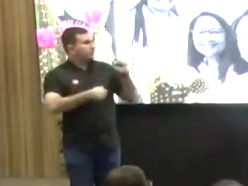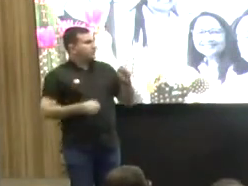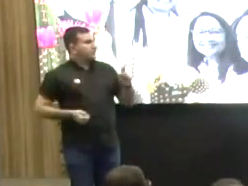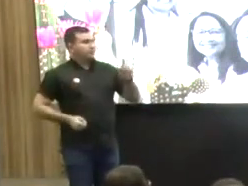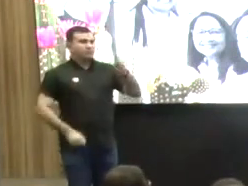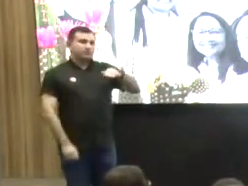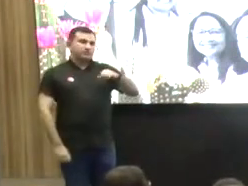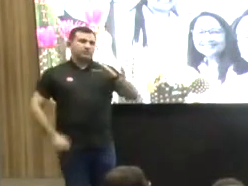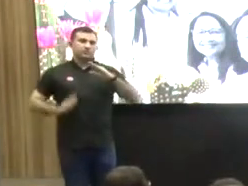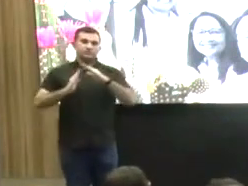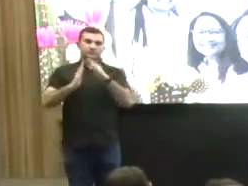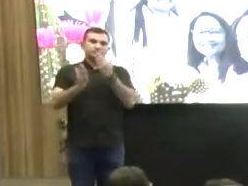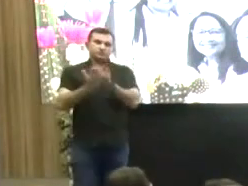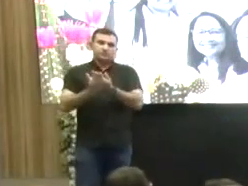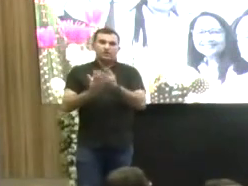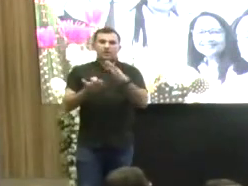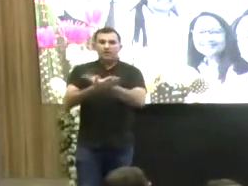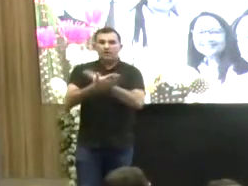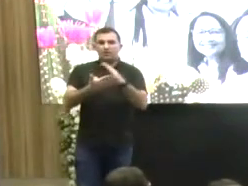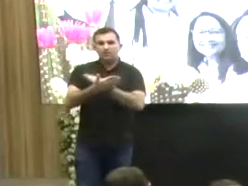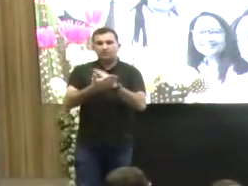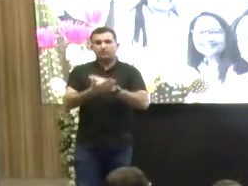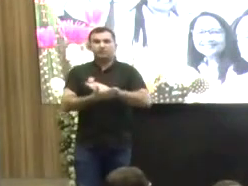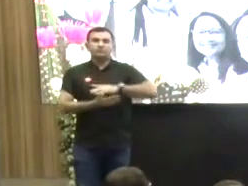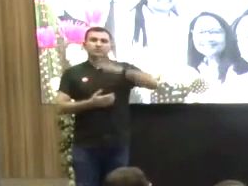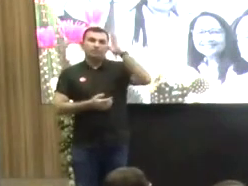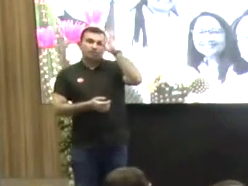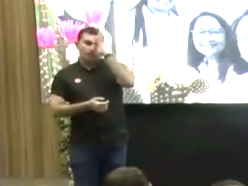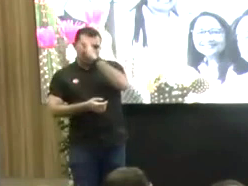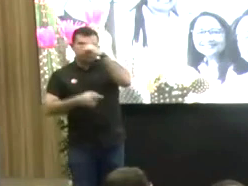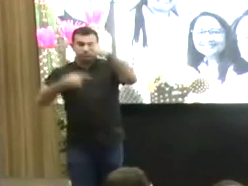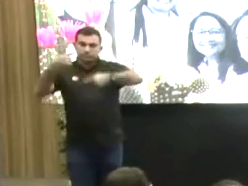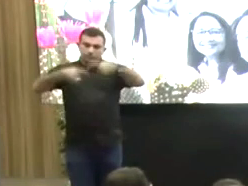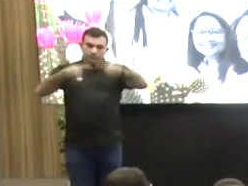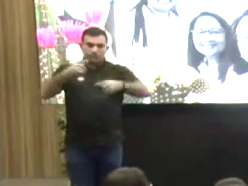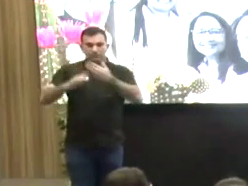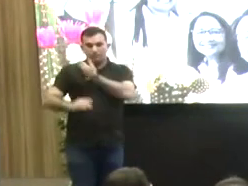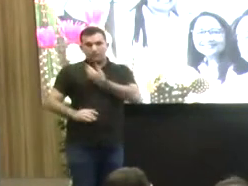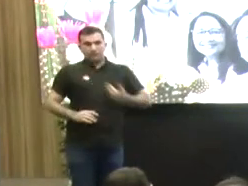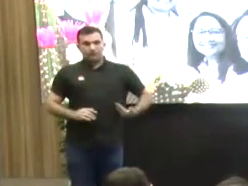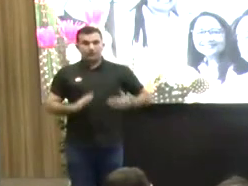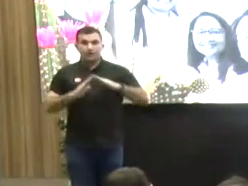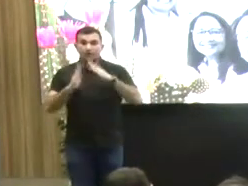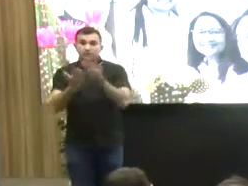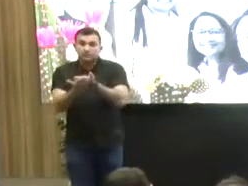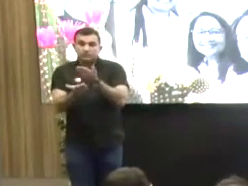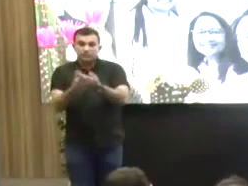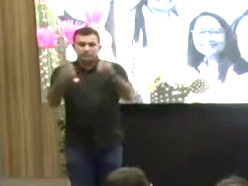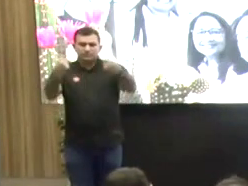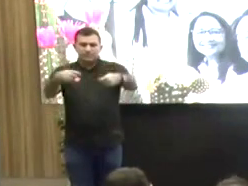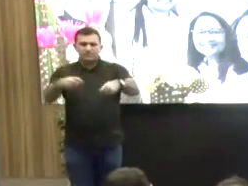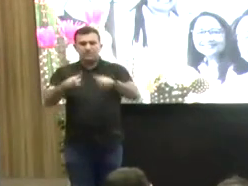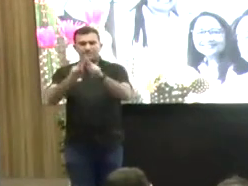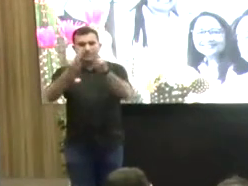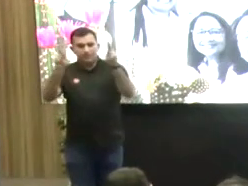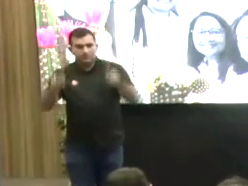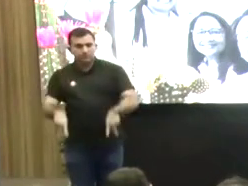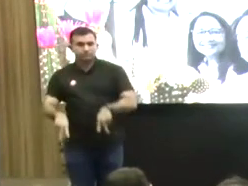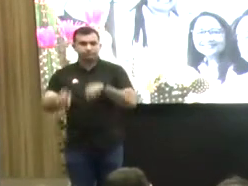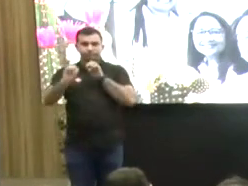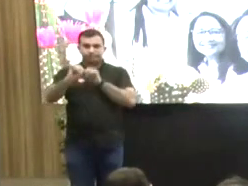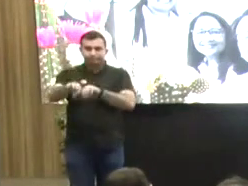as escolas se distraem muito com as políticas de governo. As escolas precisam ter o seu projeto